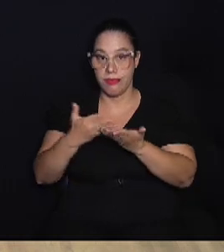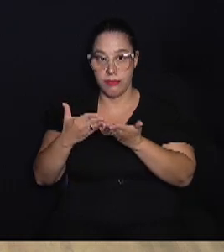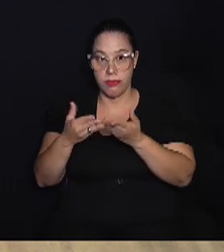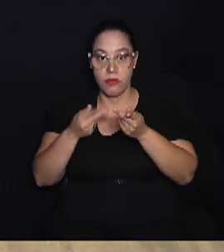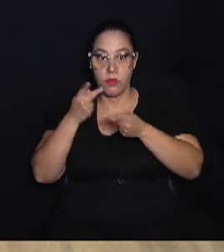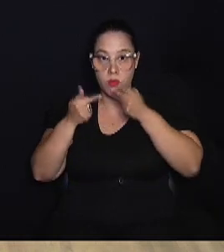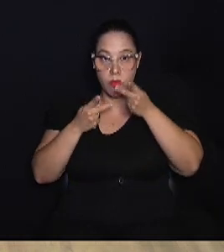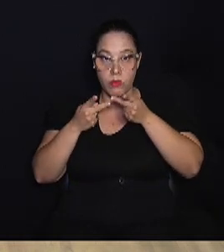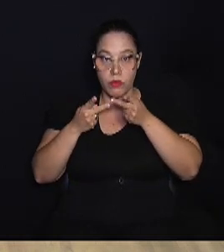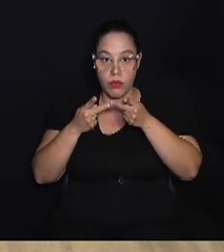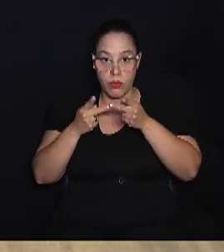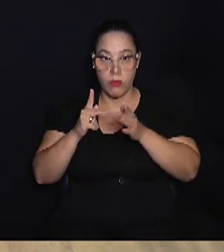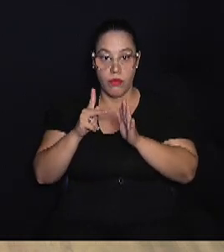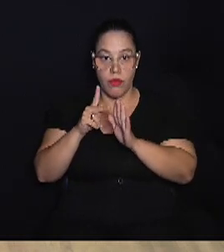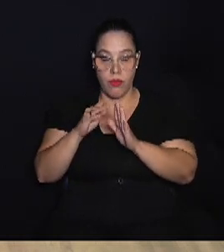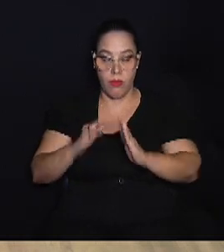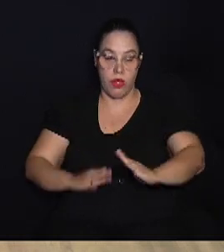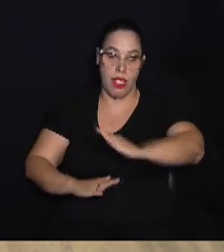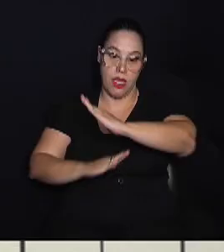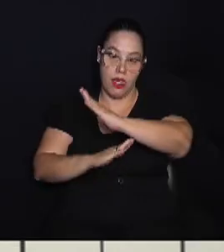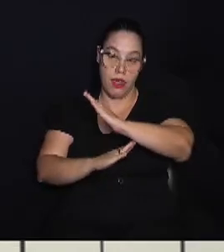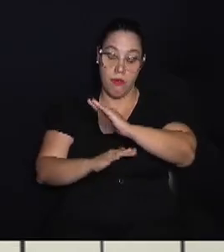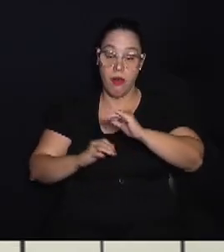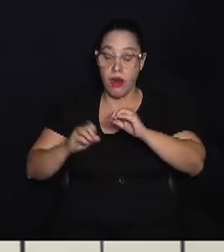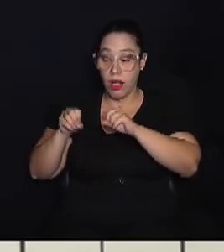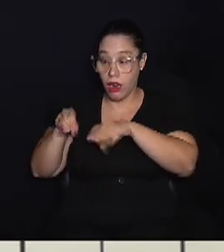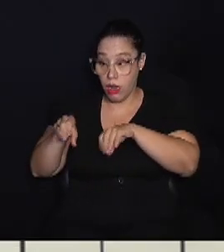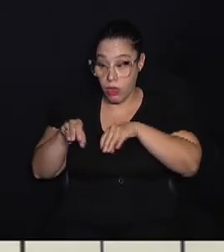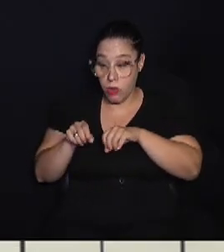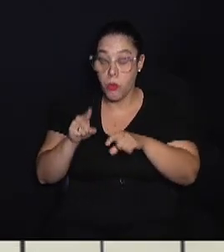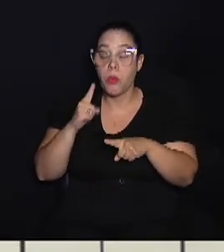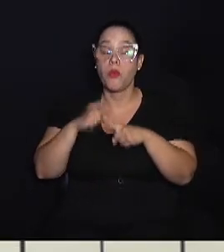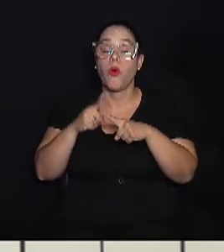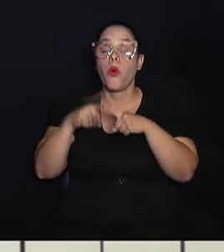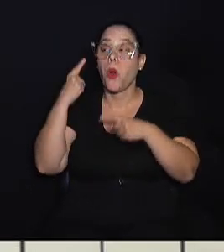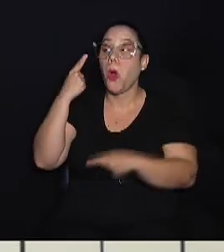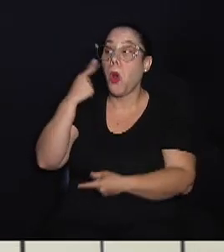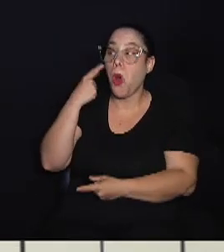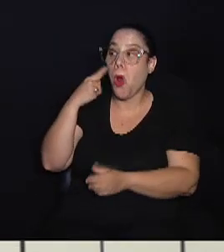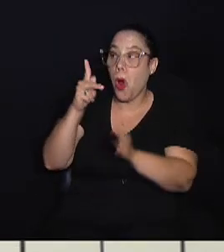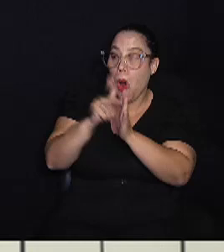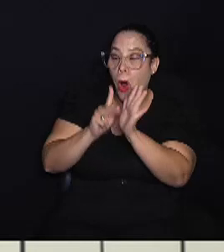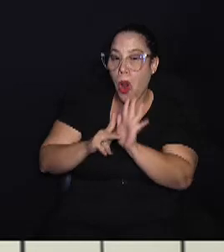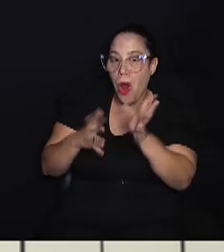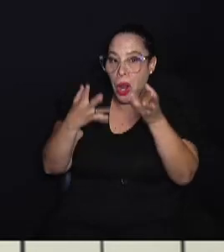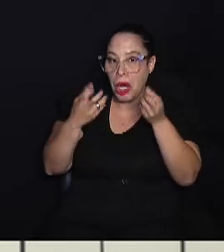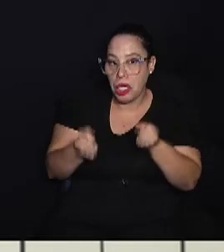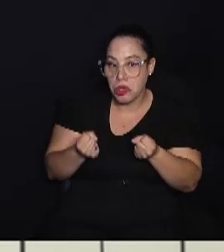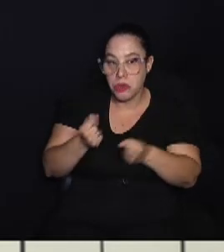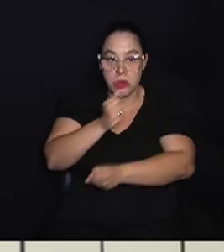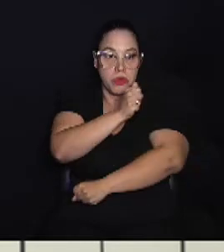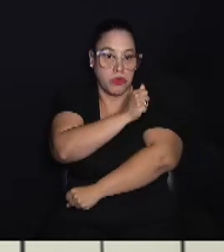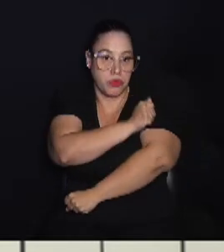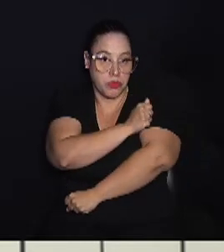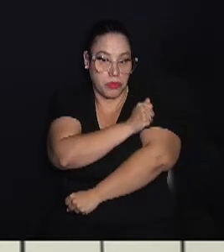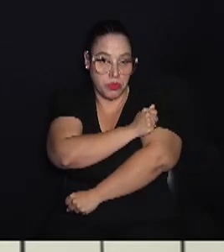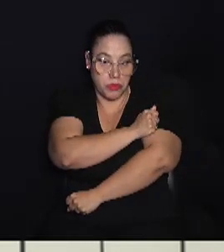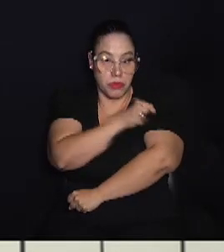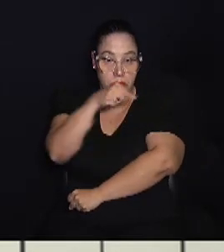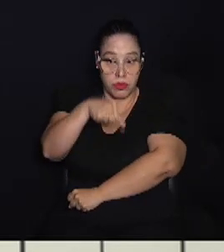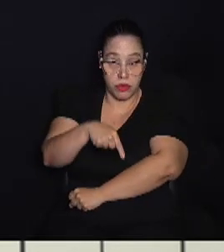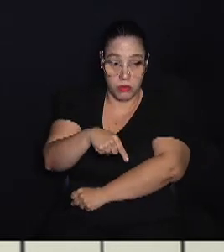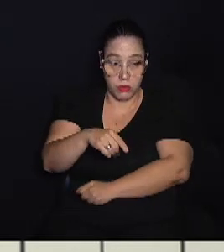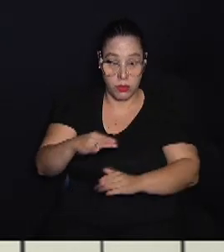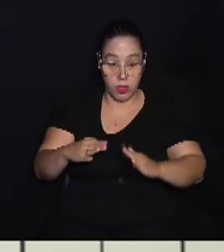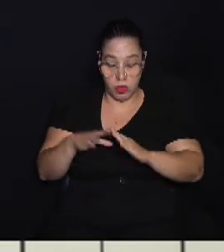do programa Câmara Educa, porque olha só, o programa recebeu estudantes aqui de uma